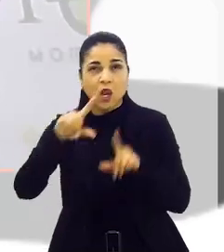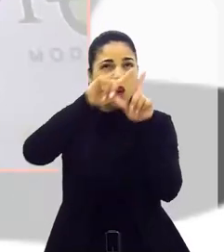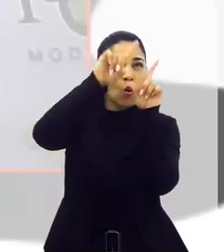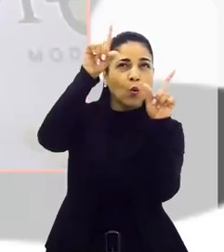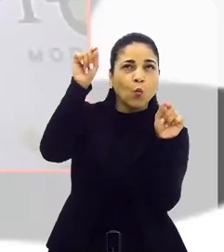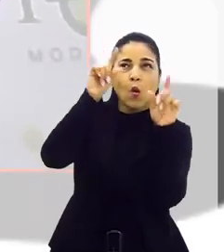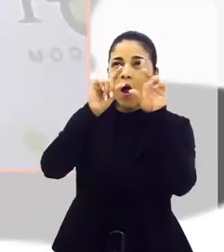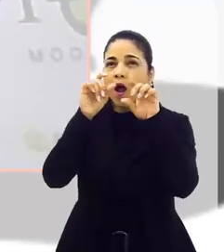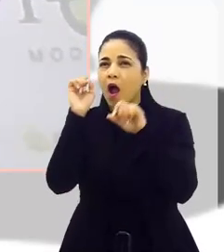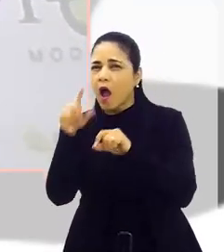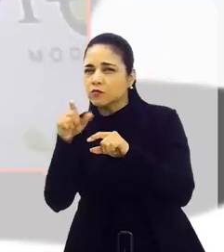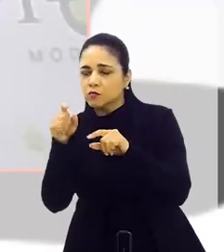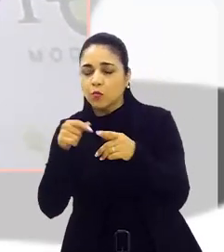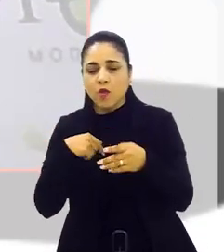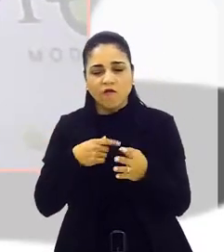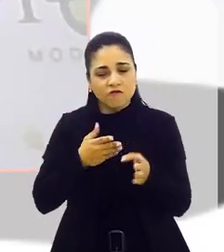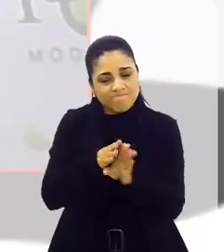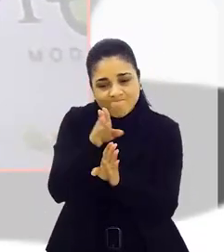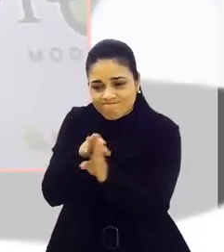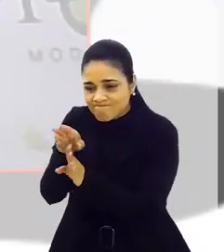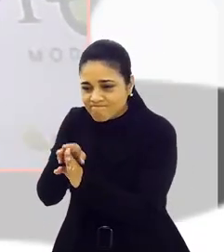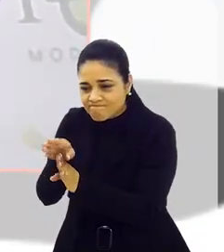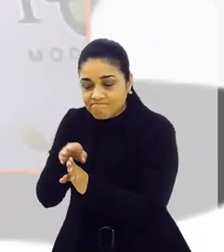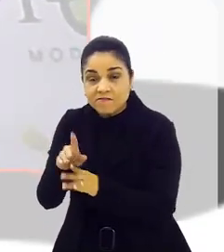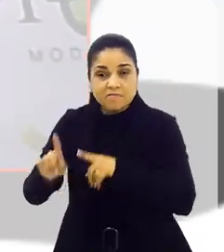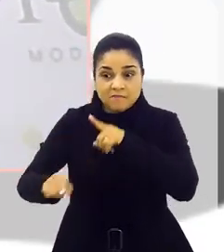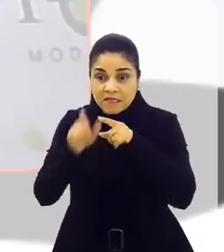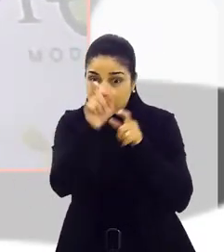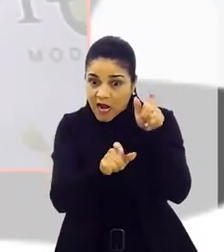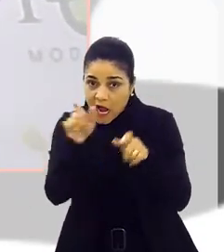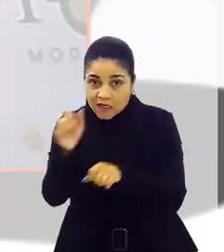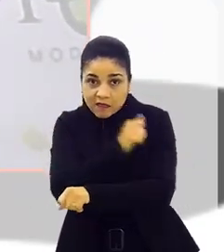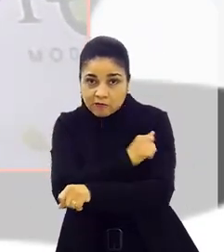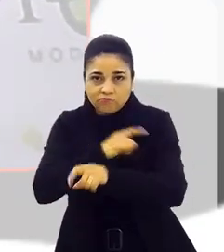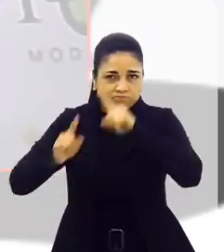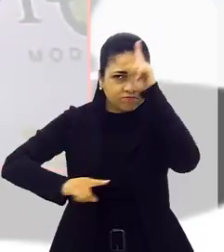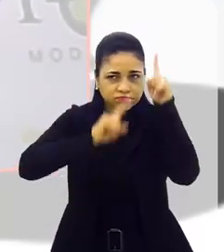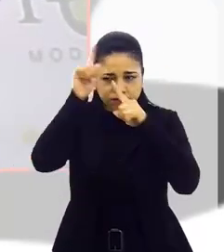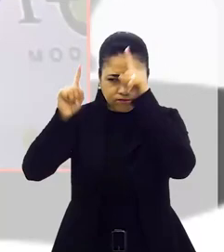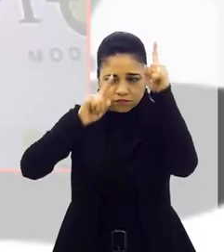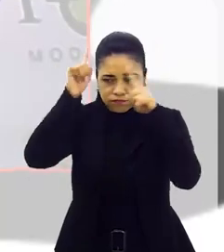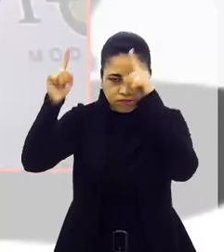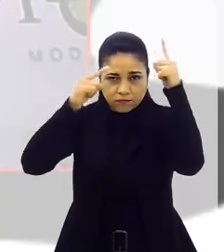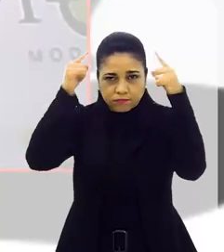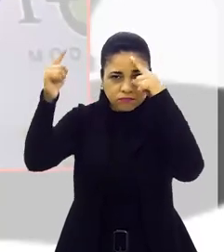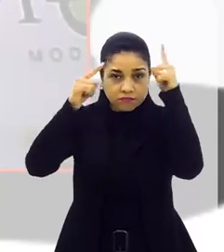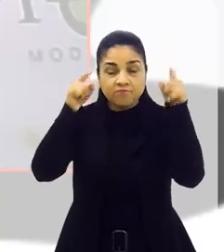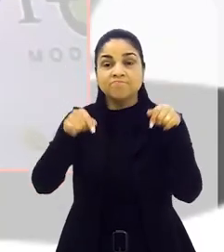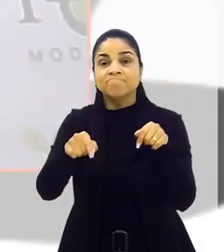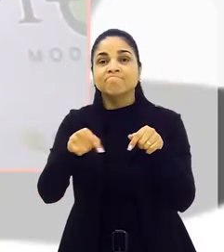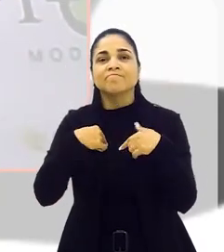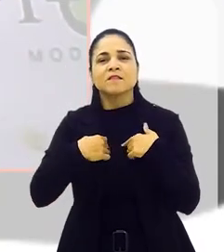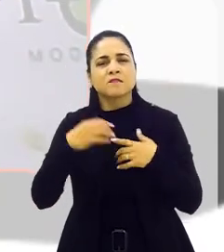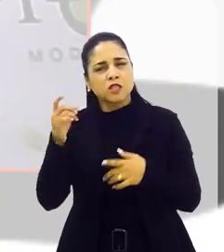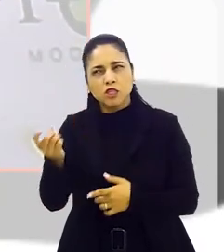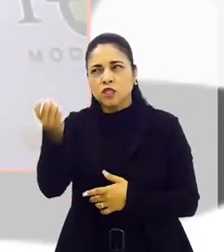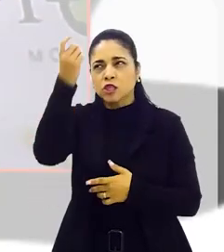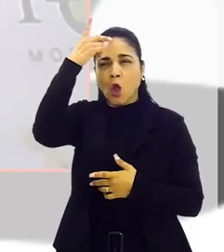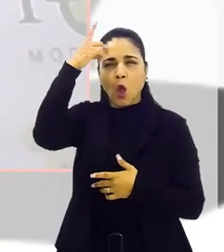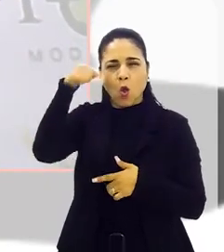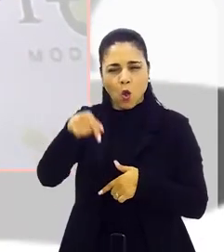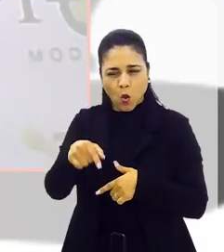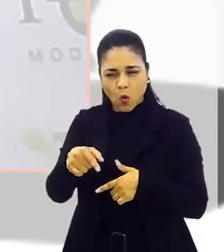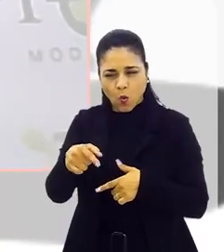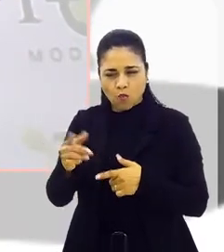dando os caminhos e deixando com que eles criassem com sua própria sensibilidade e seu próprio talento, porque eles são